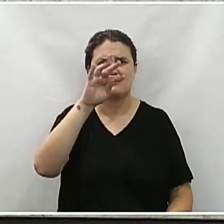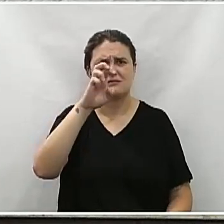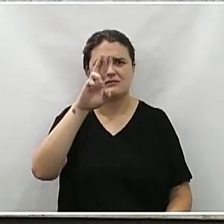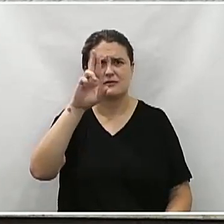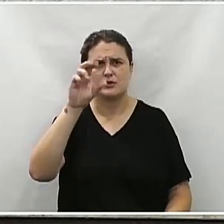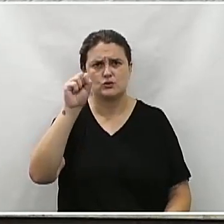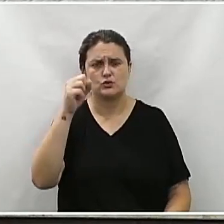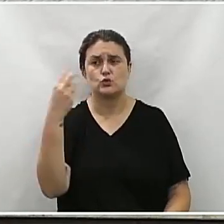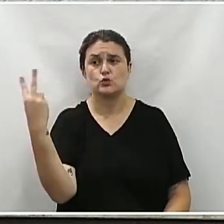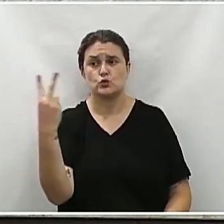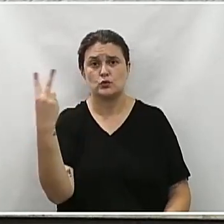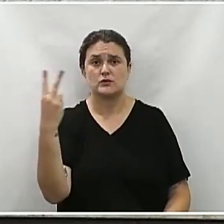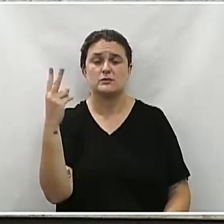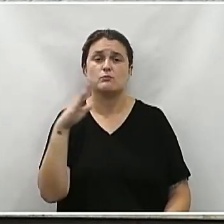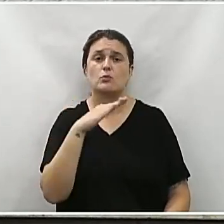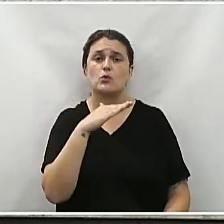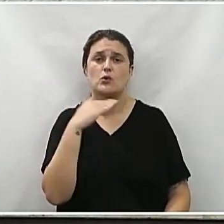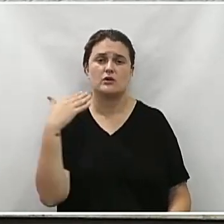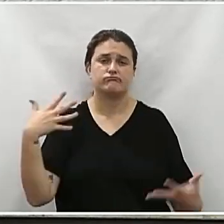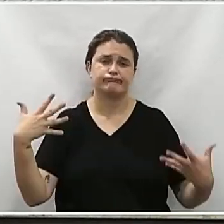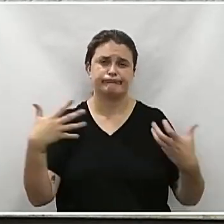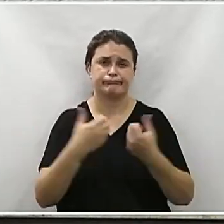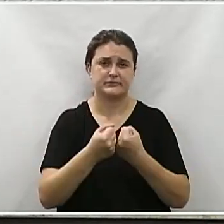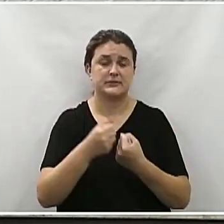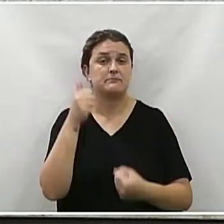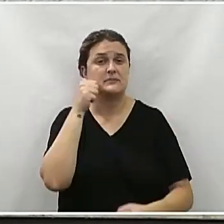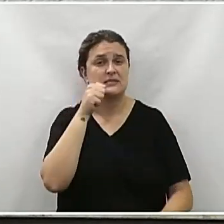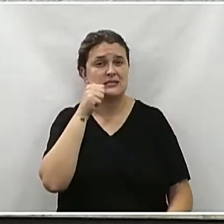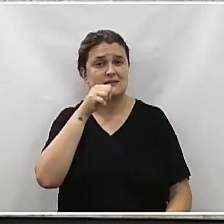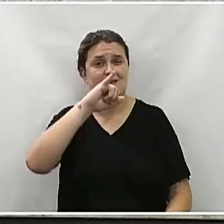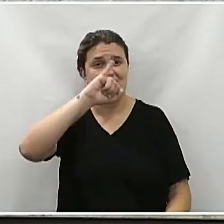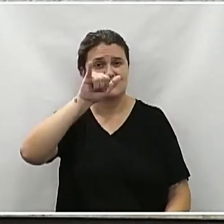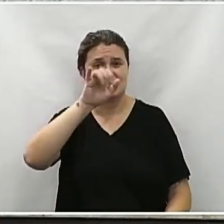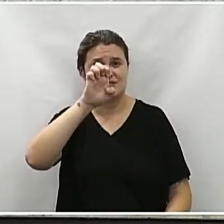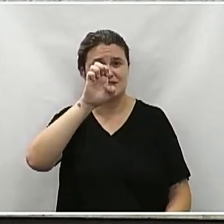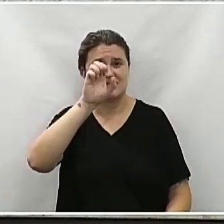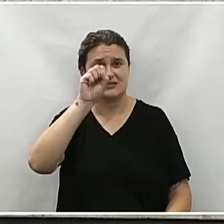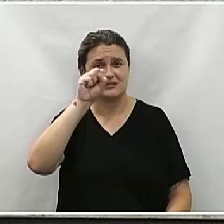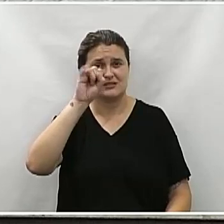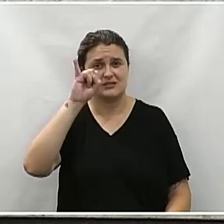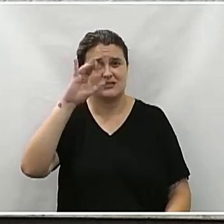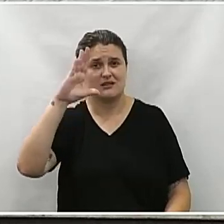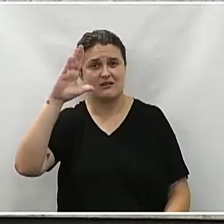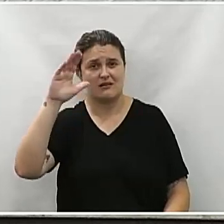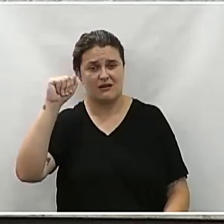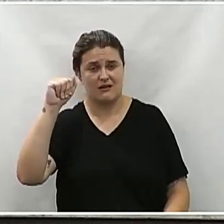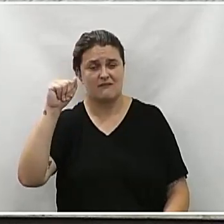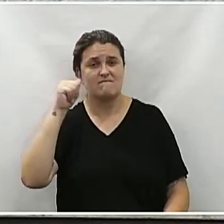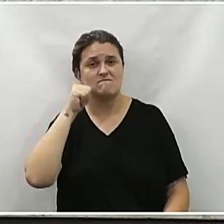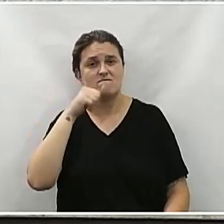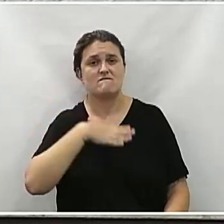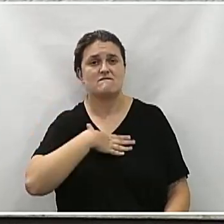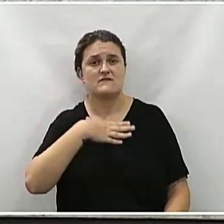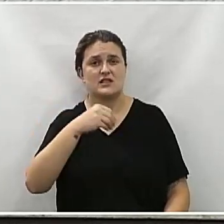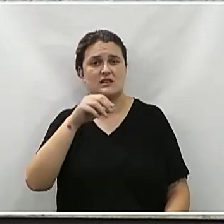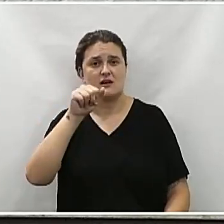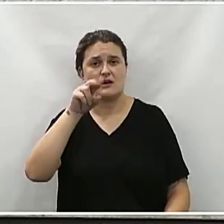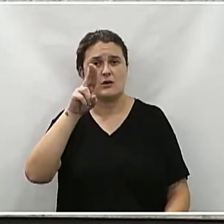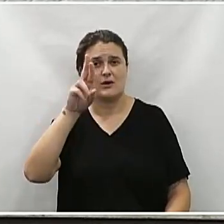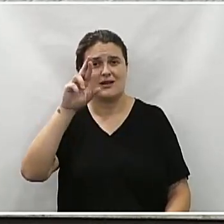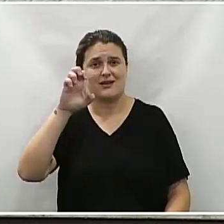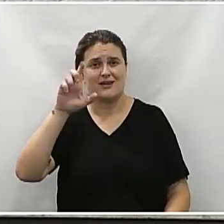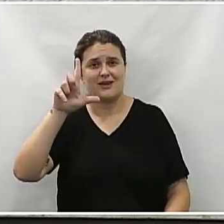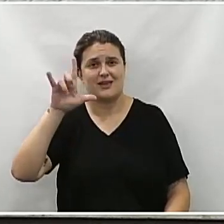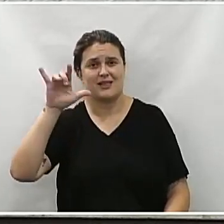vítimas de um grave acidente de trânsito. Jéssica era filha de Aurélia Soares Godoy e Marcos Leandro,